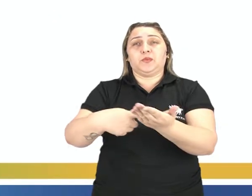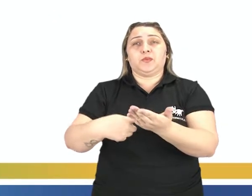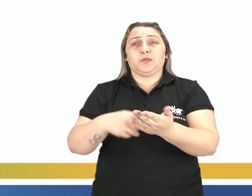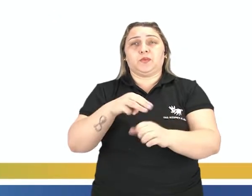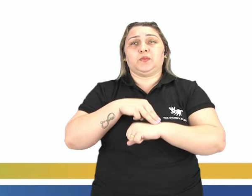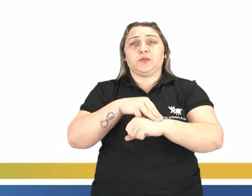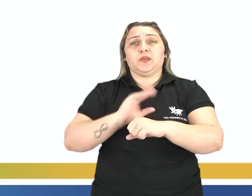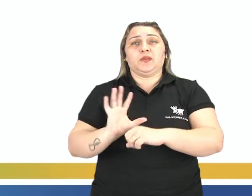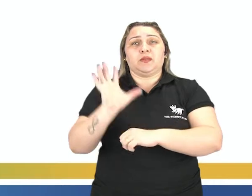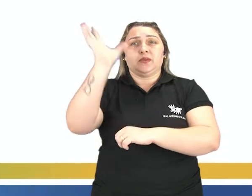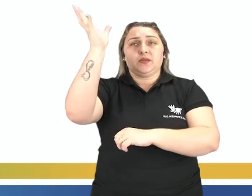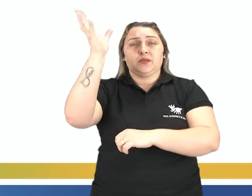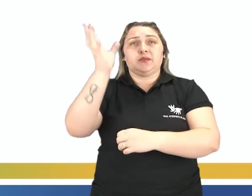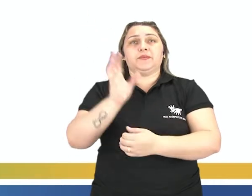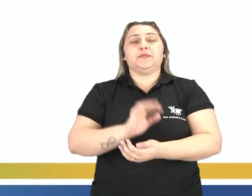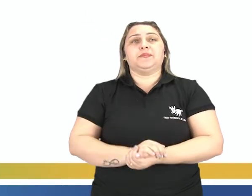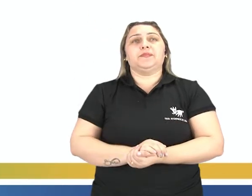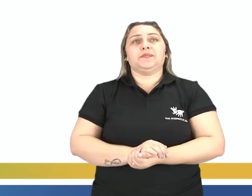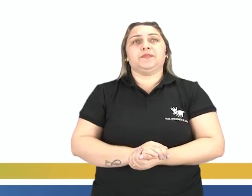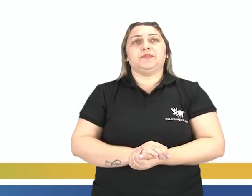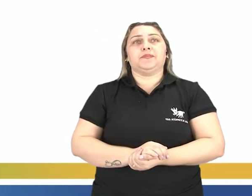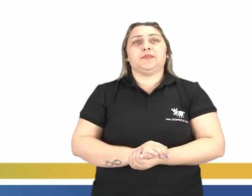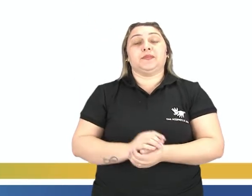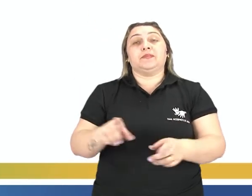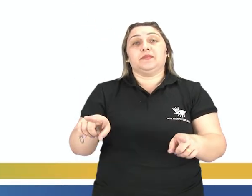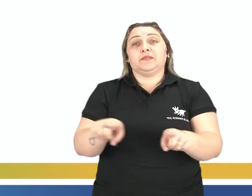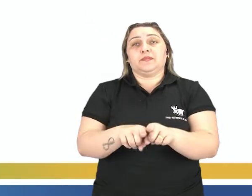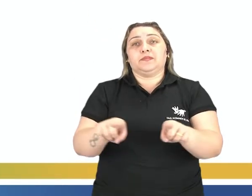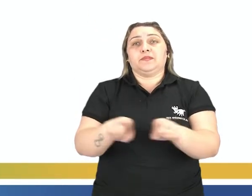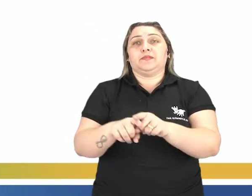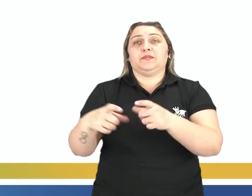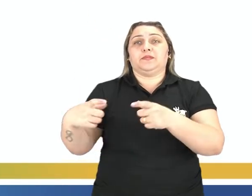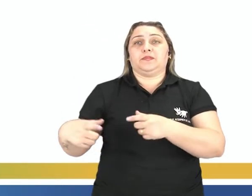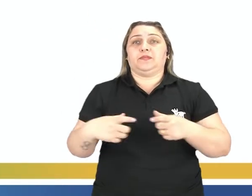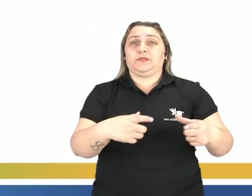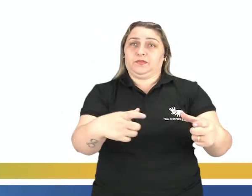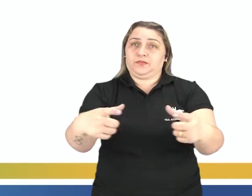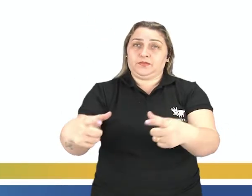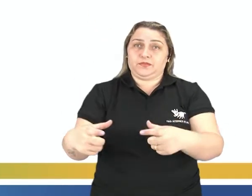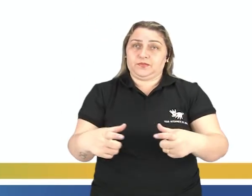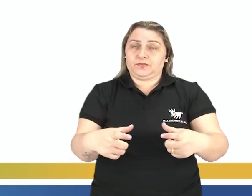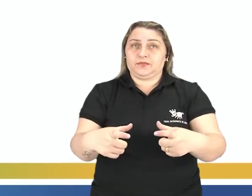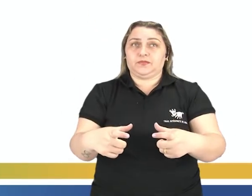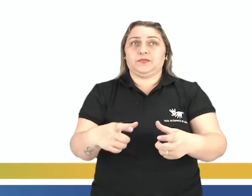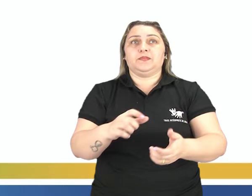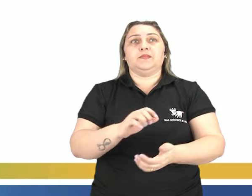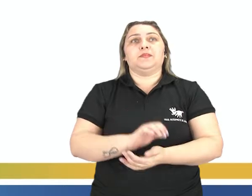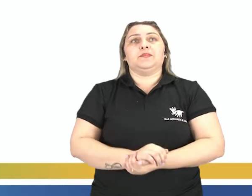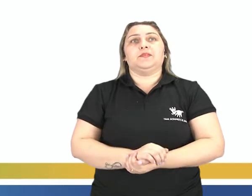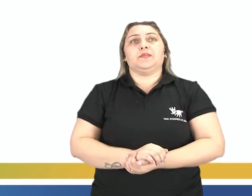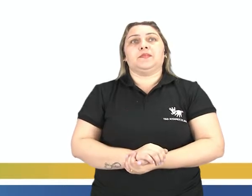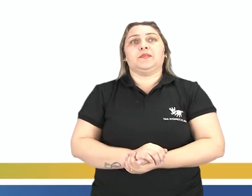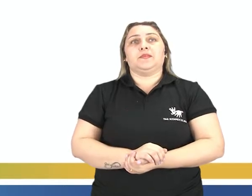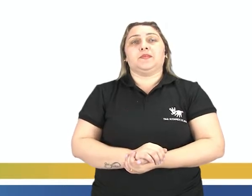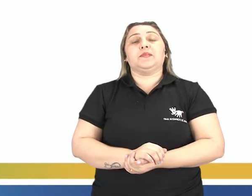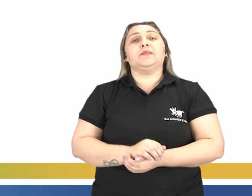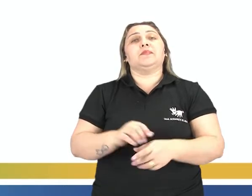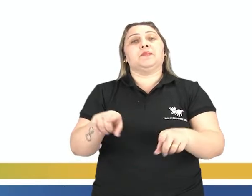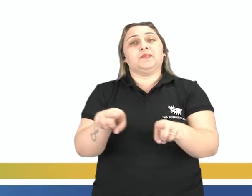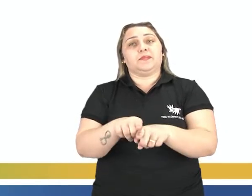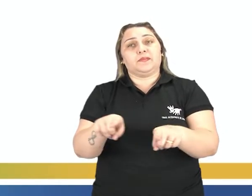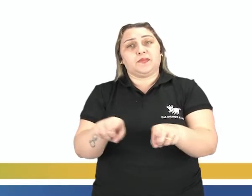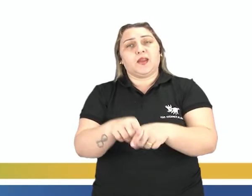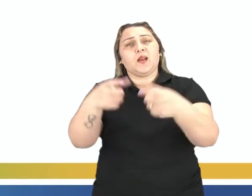o momento em que os fatos acontecem, certo? Nós temos também o espaço,